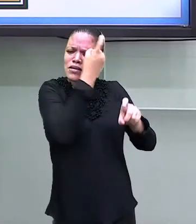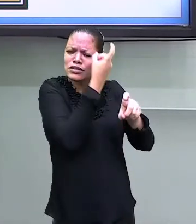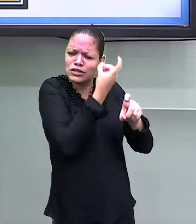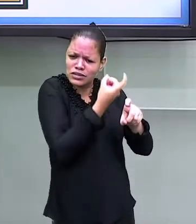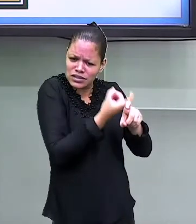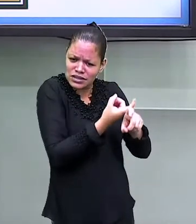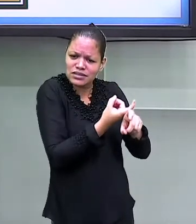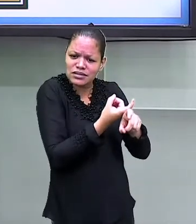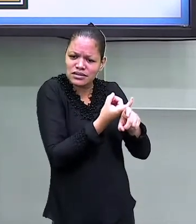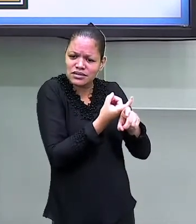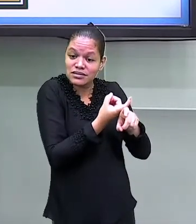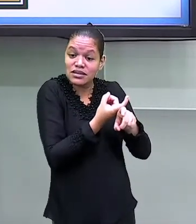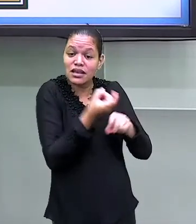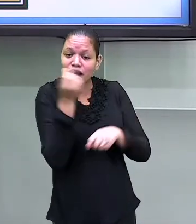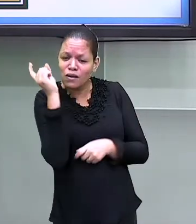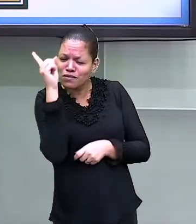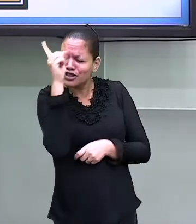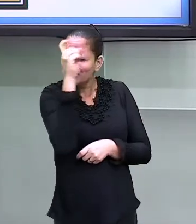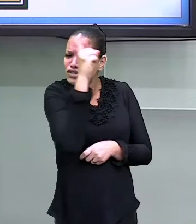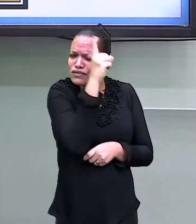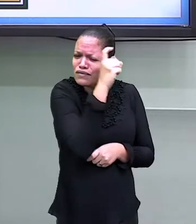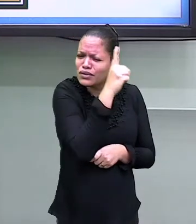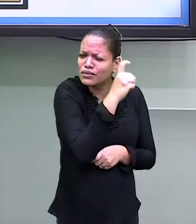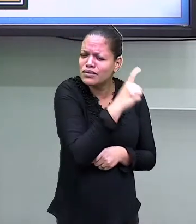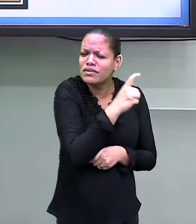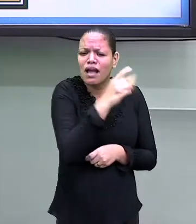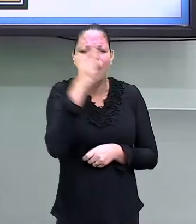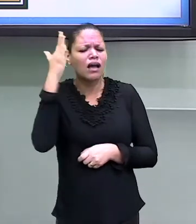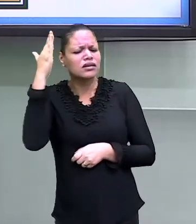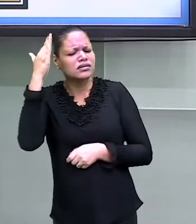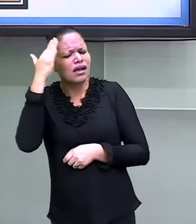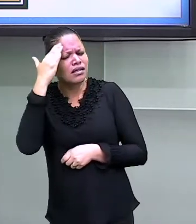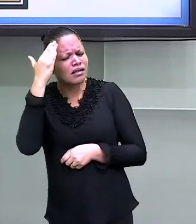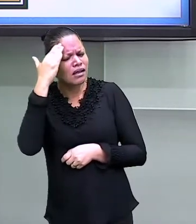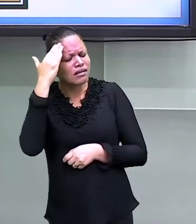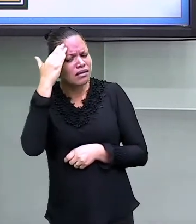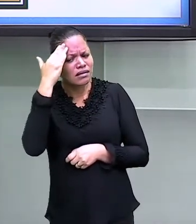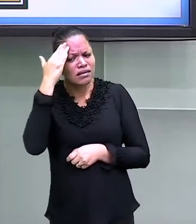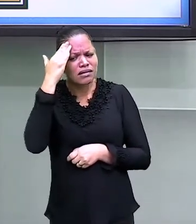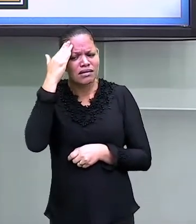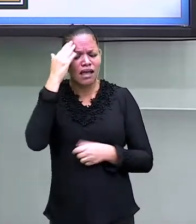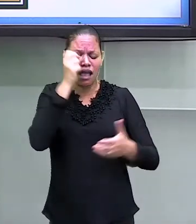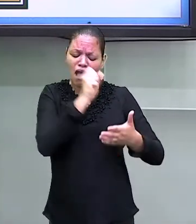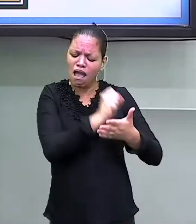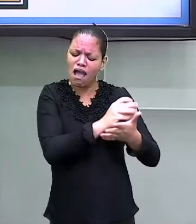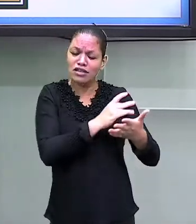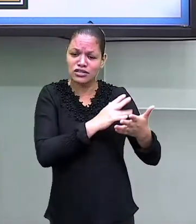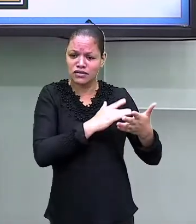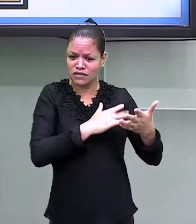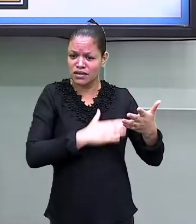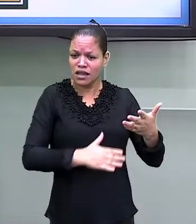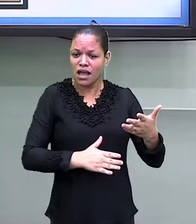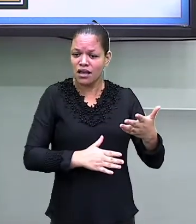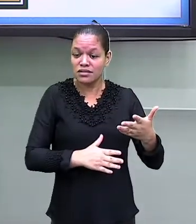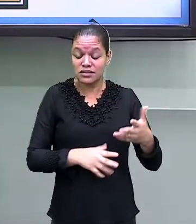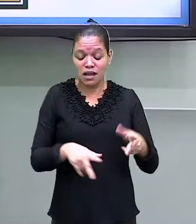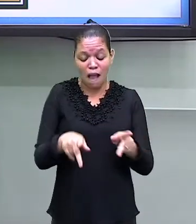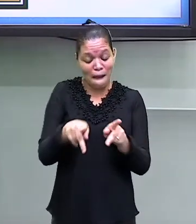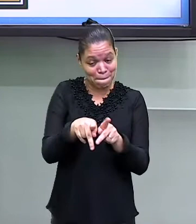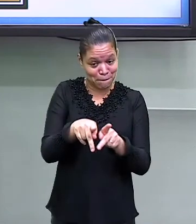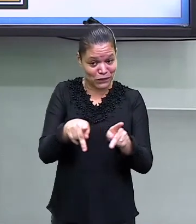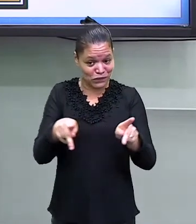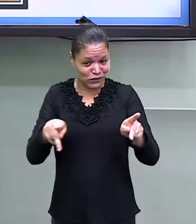distúrbio, E a professora, então, ouvindo a psicóloga, ouvindo a mãe, conseguiu realizar atividades